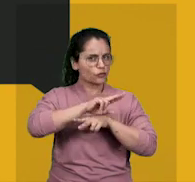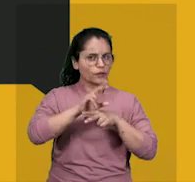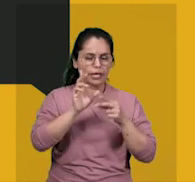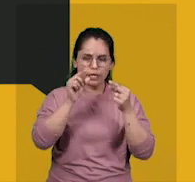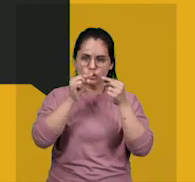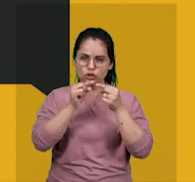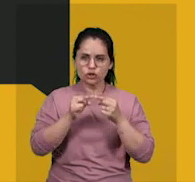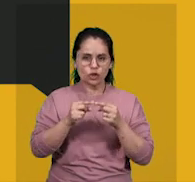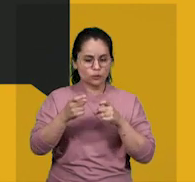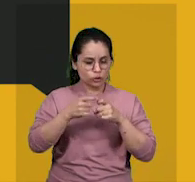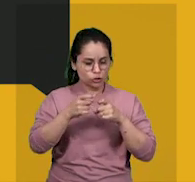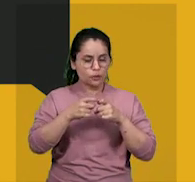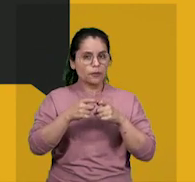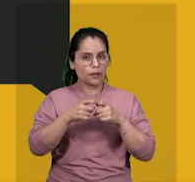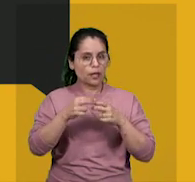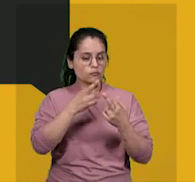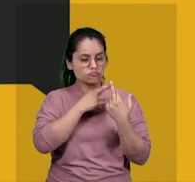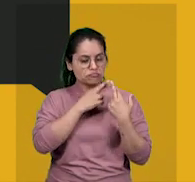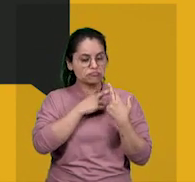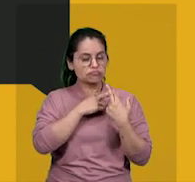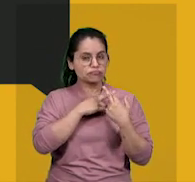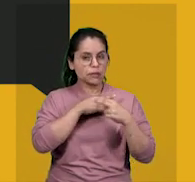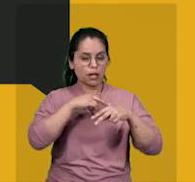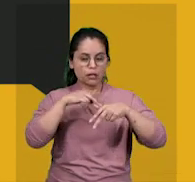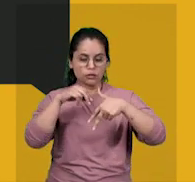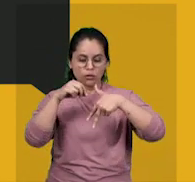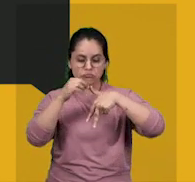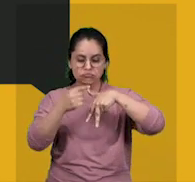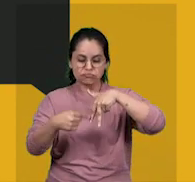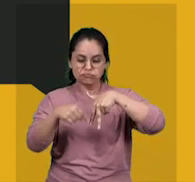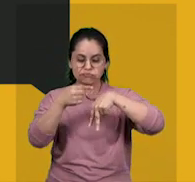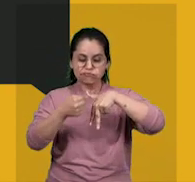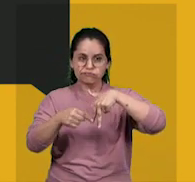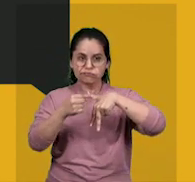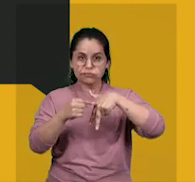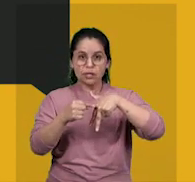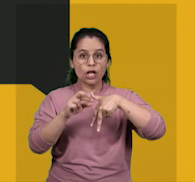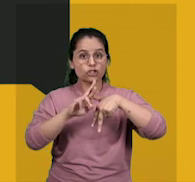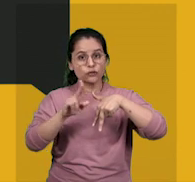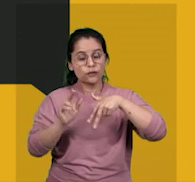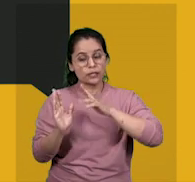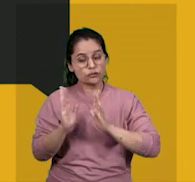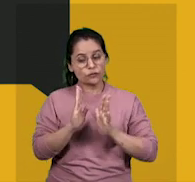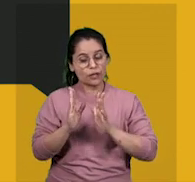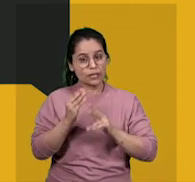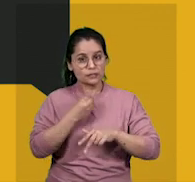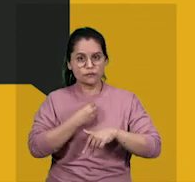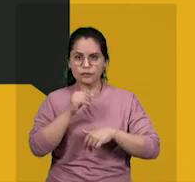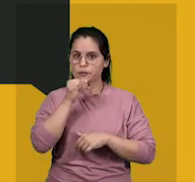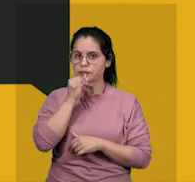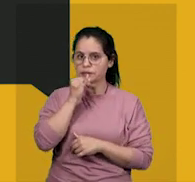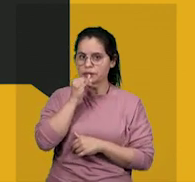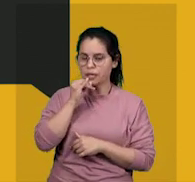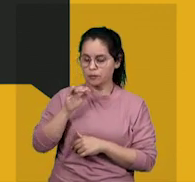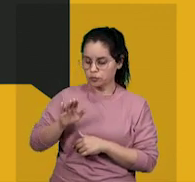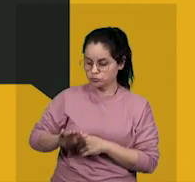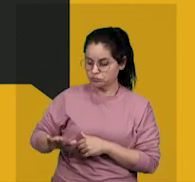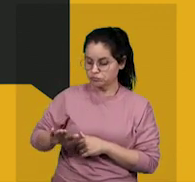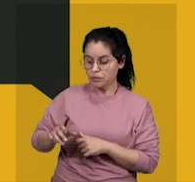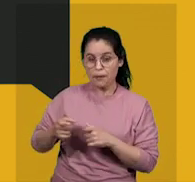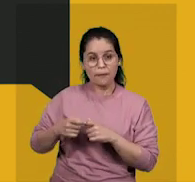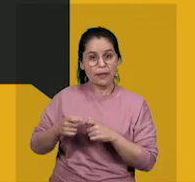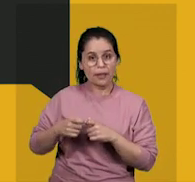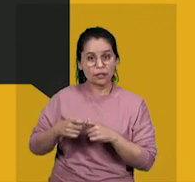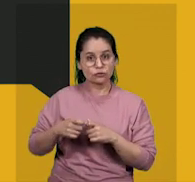especialidades médicas que cuidam de diferentes sistemas do corpo em diferentes fases da vida. Por exemplo, o pediatra vai cuidar de crianças,